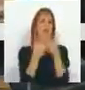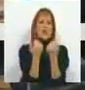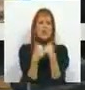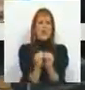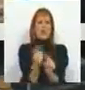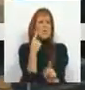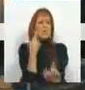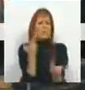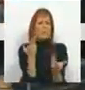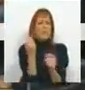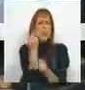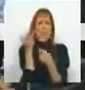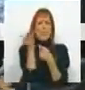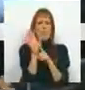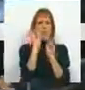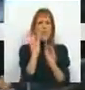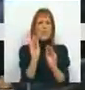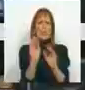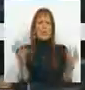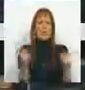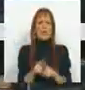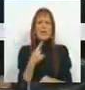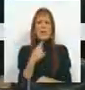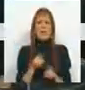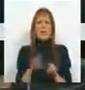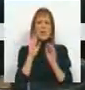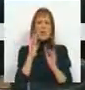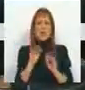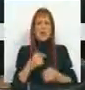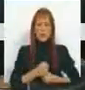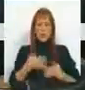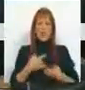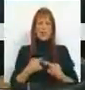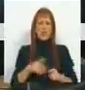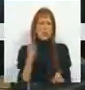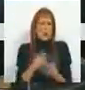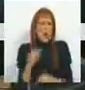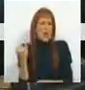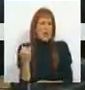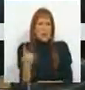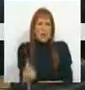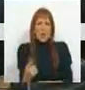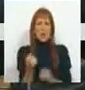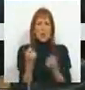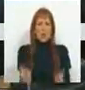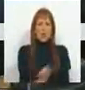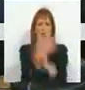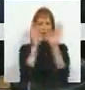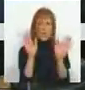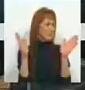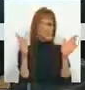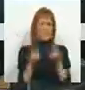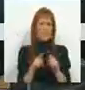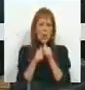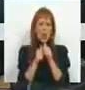escondem o desconhecimento desta modalidade de ensino e que aponta para que o ensino profissional venha a ser mero instrumento e pouco esclarecido